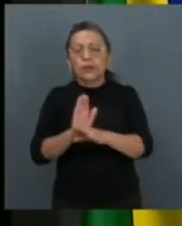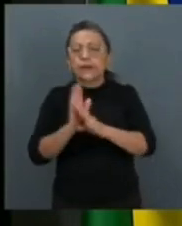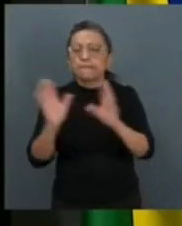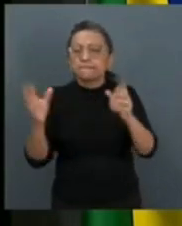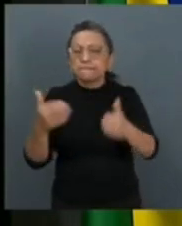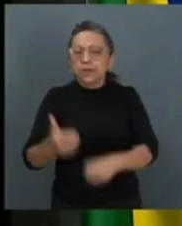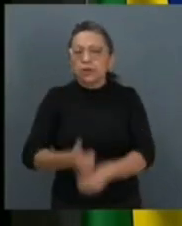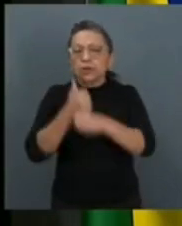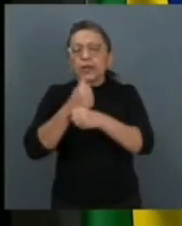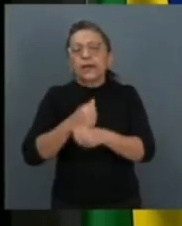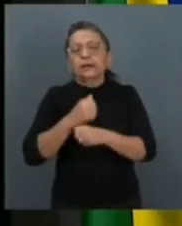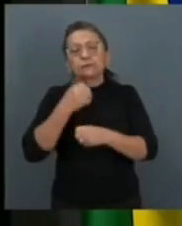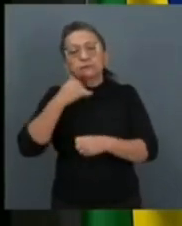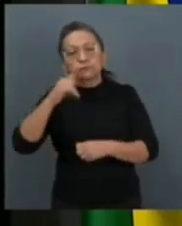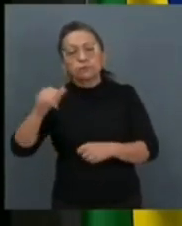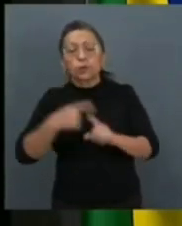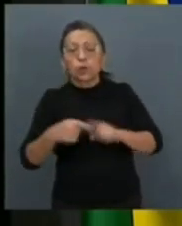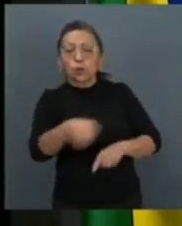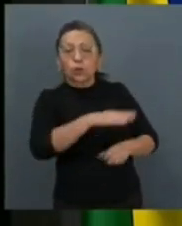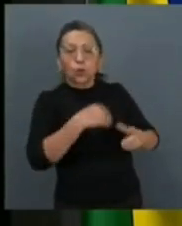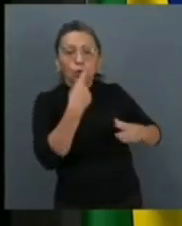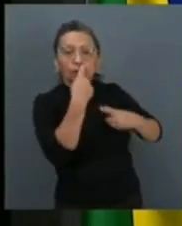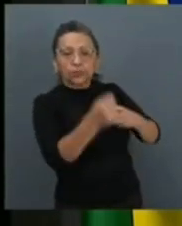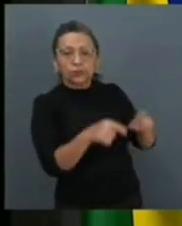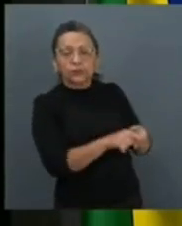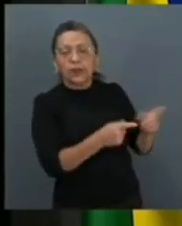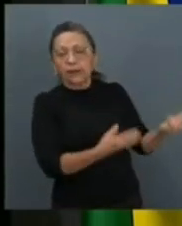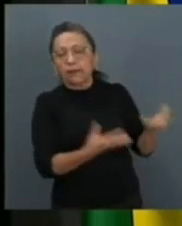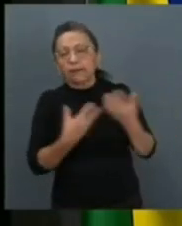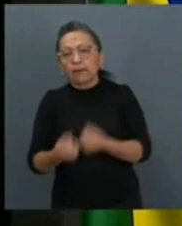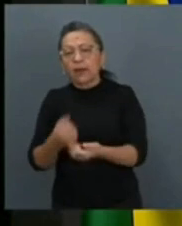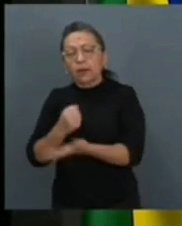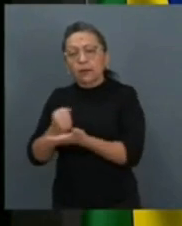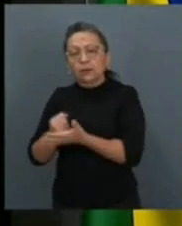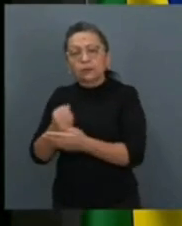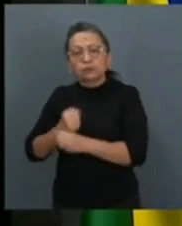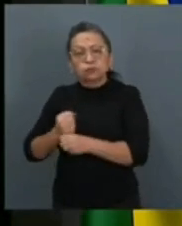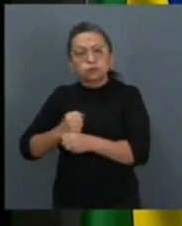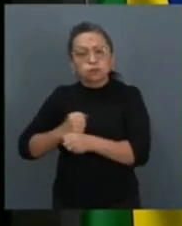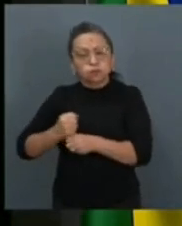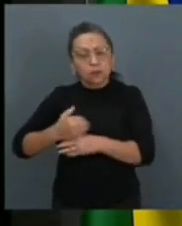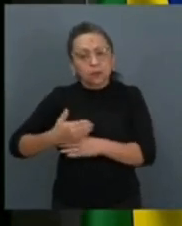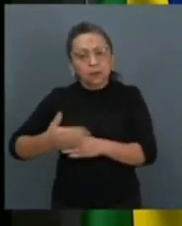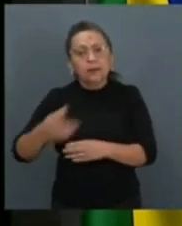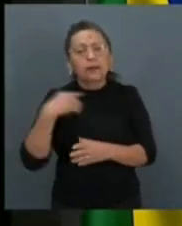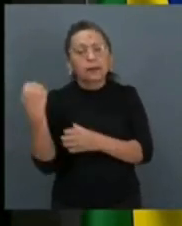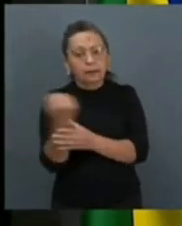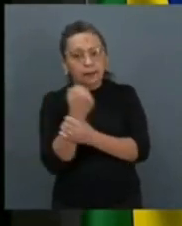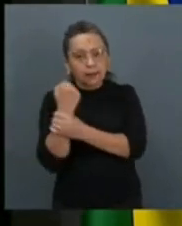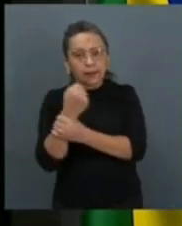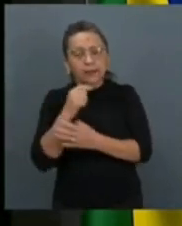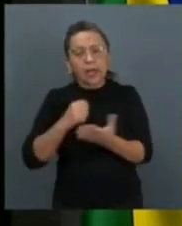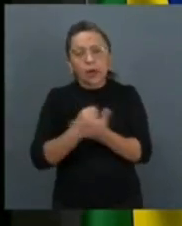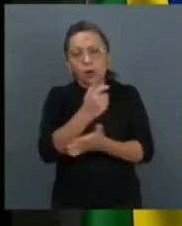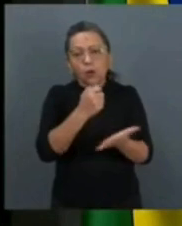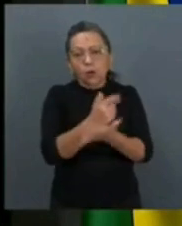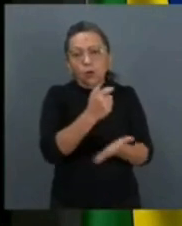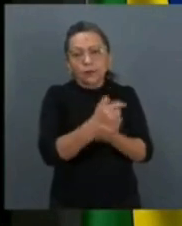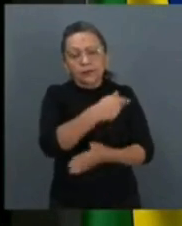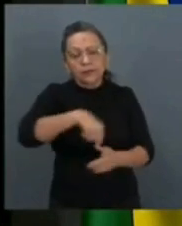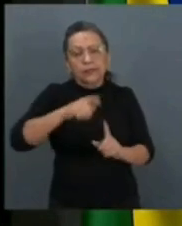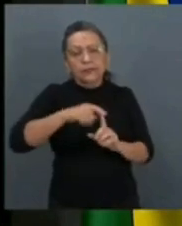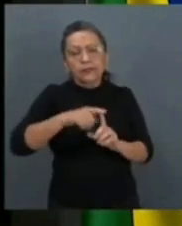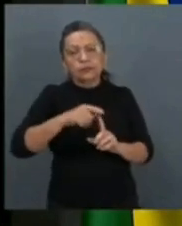geração de energia por resíduos sólidos é adotar contratos de longo prazo que garantam a compra desse tipo